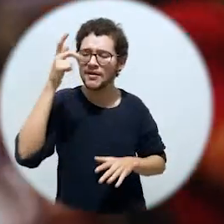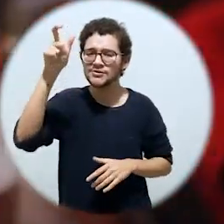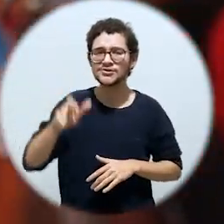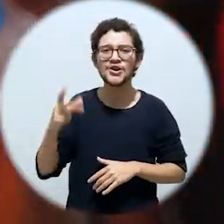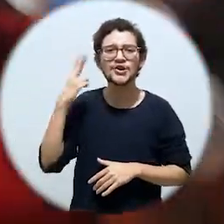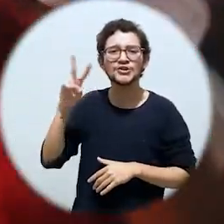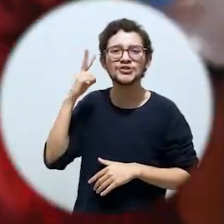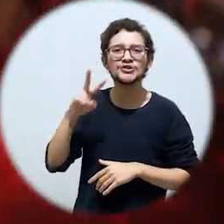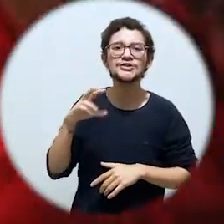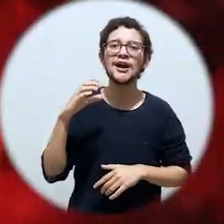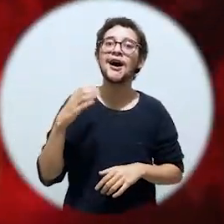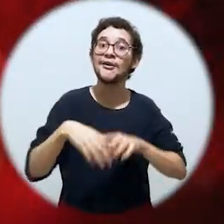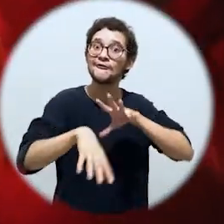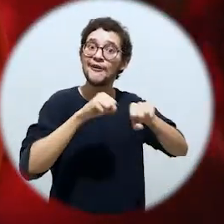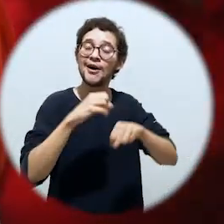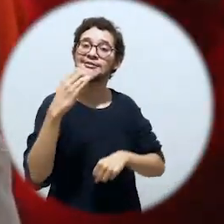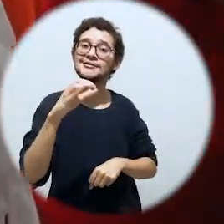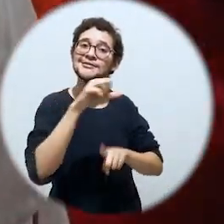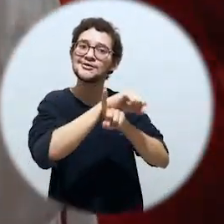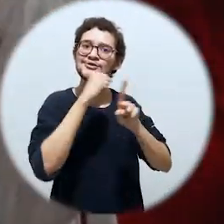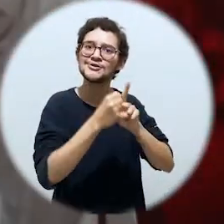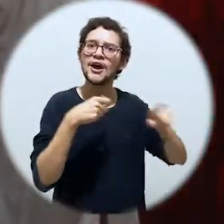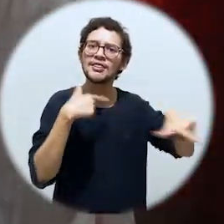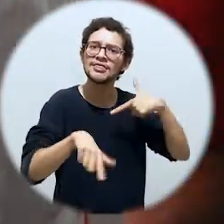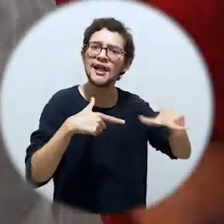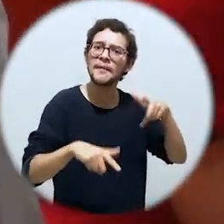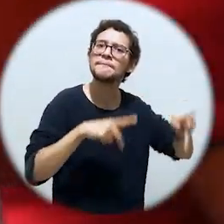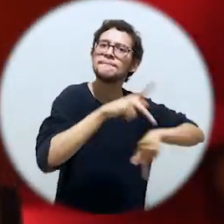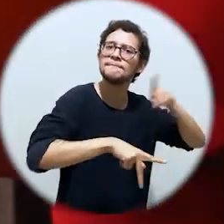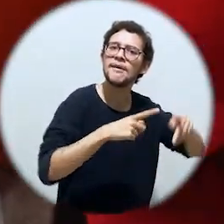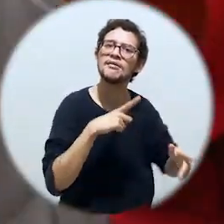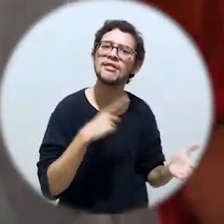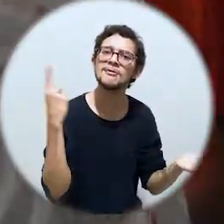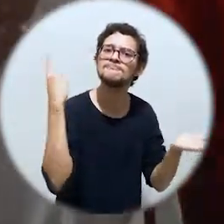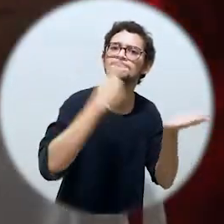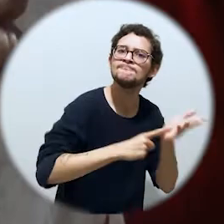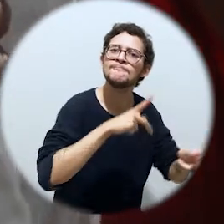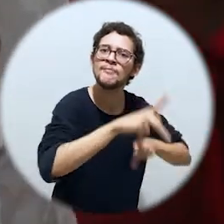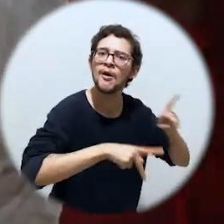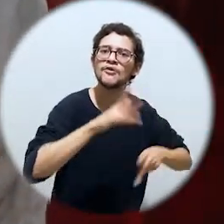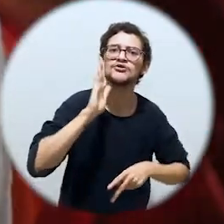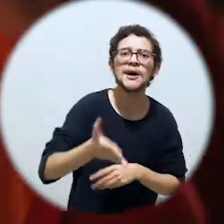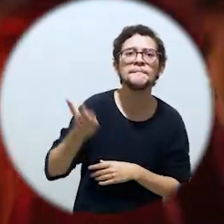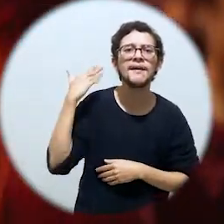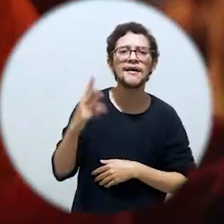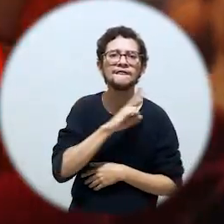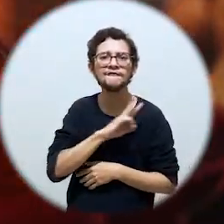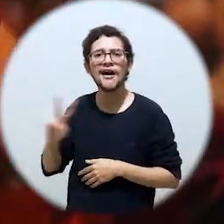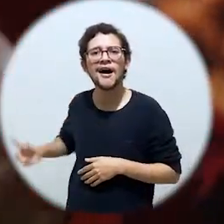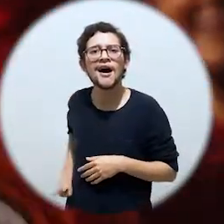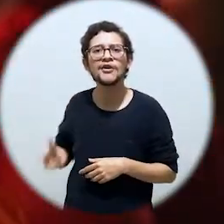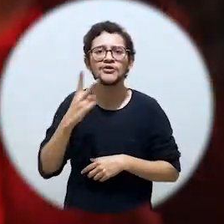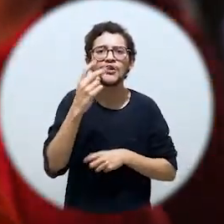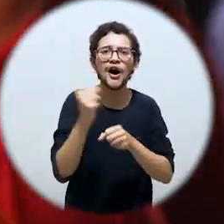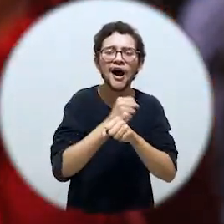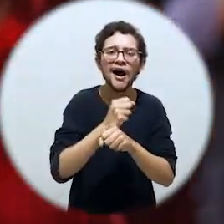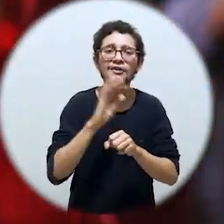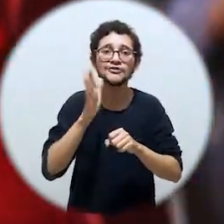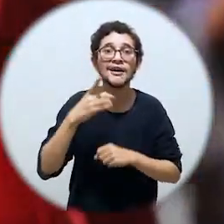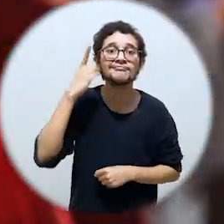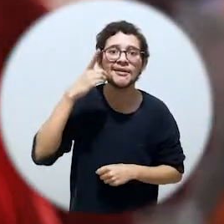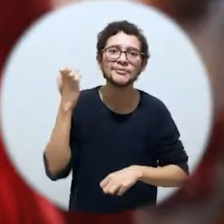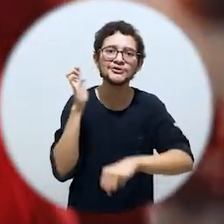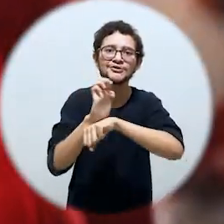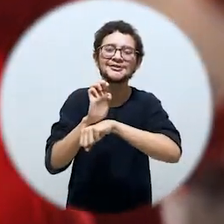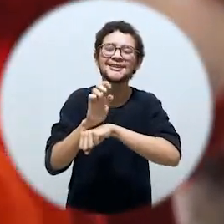uma pessoa que tem história. Uma cientista social, uma pessoa que trabalha pro povo, que tem compromisso com o povo, que foi vereadora